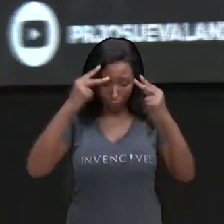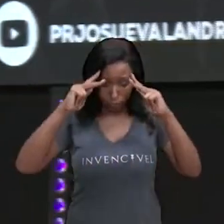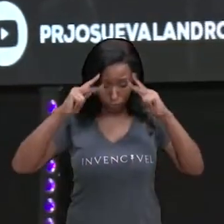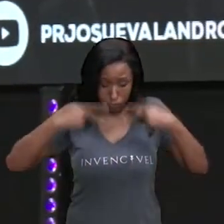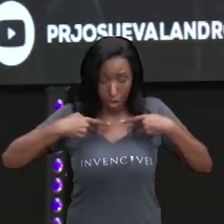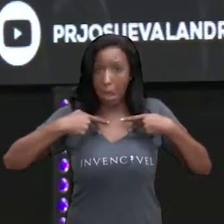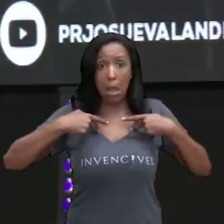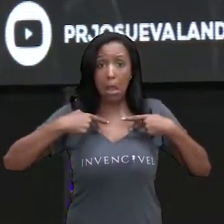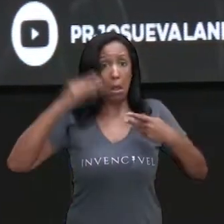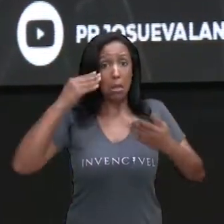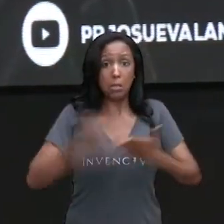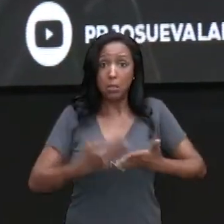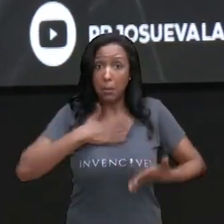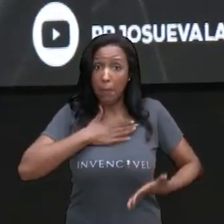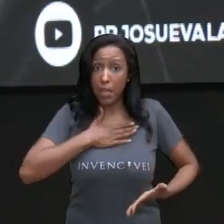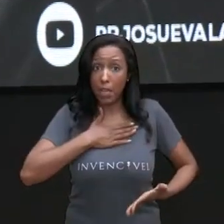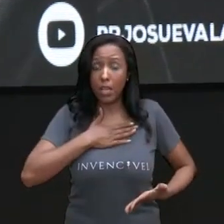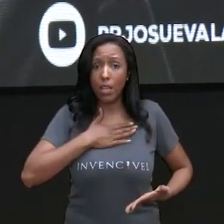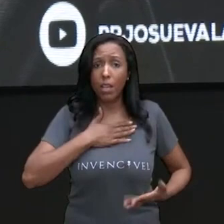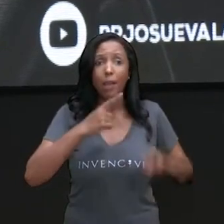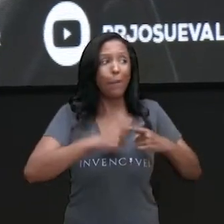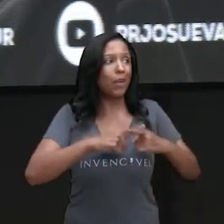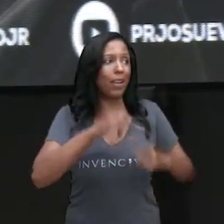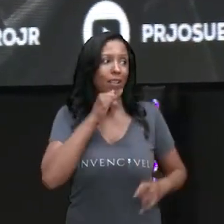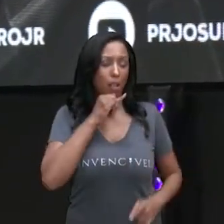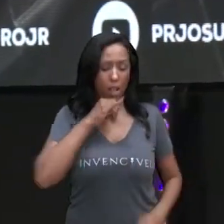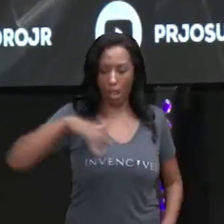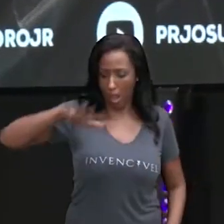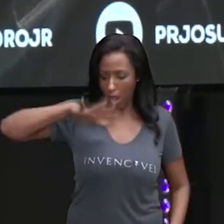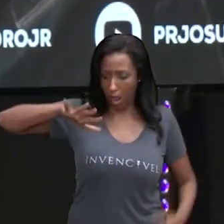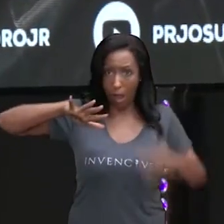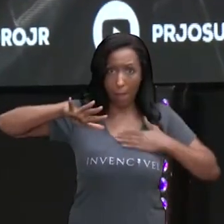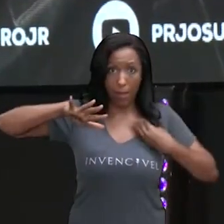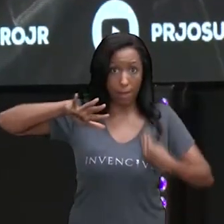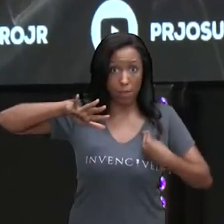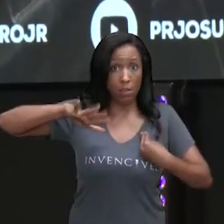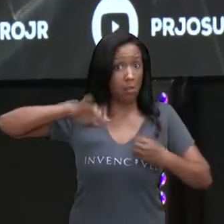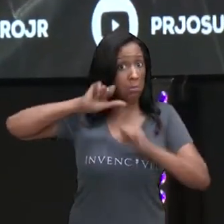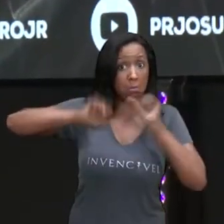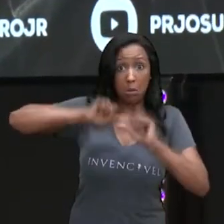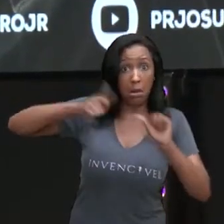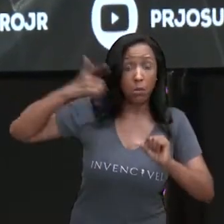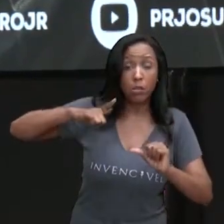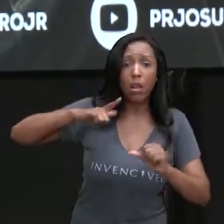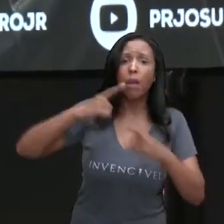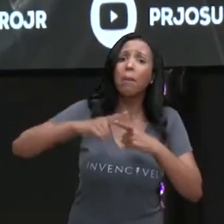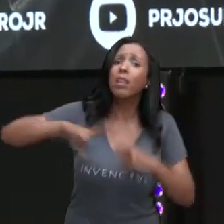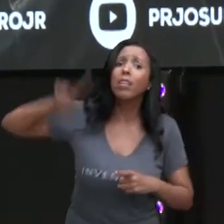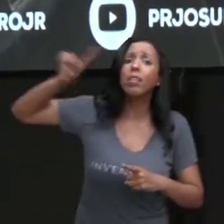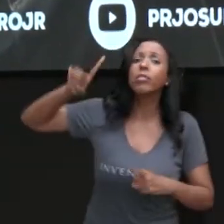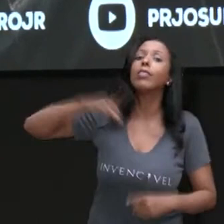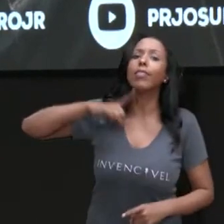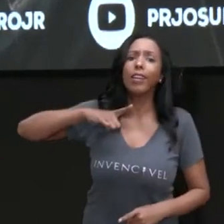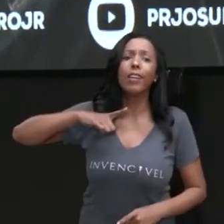porque essa área da minha vida eu não consigo mudar. Ou seja, você não acredita que Deus em você faz você mesmo ter atitudes positivas em relação